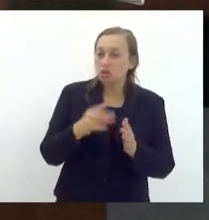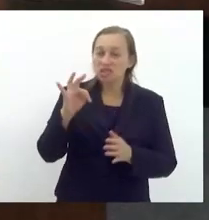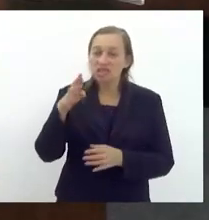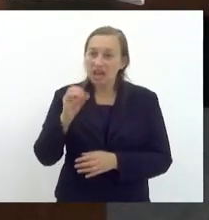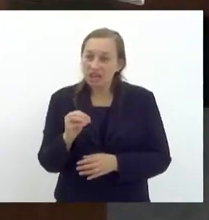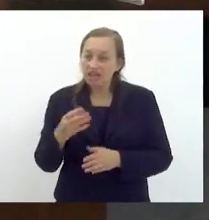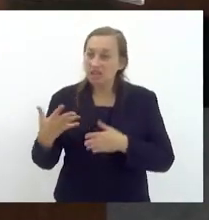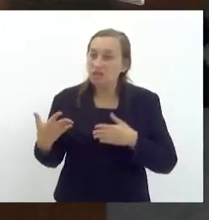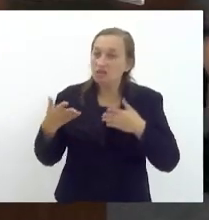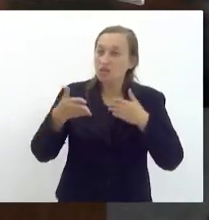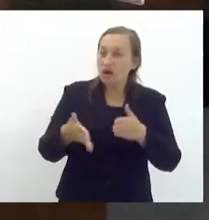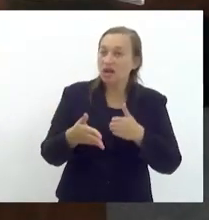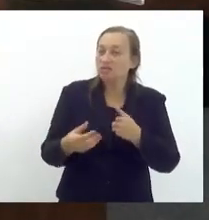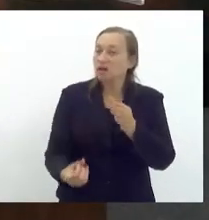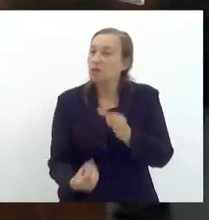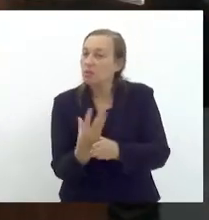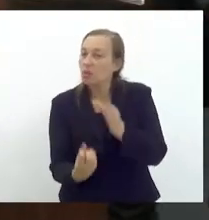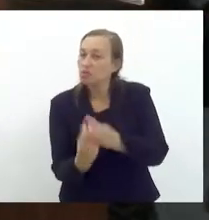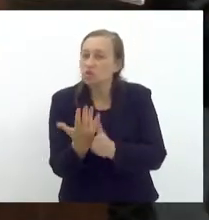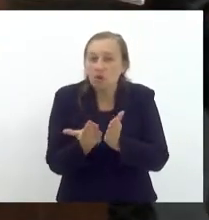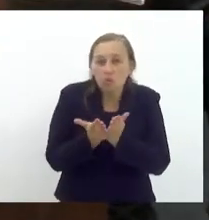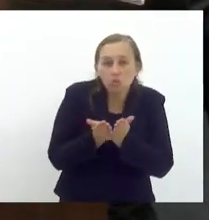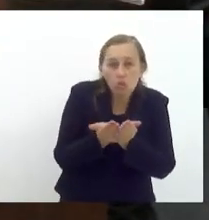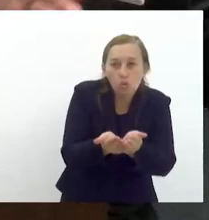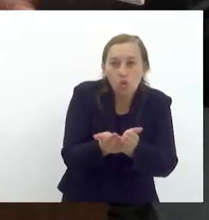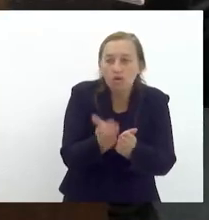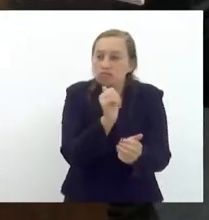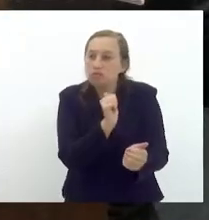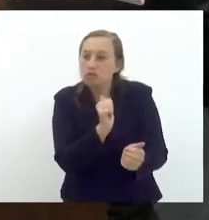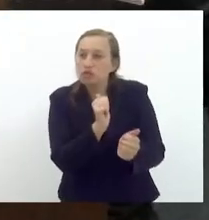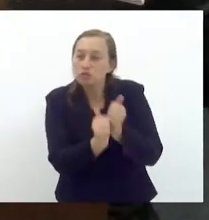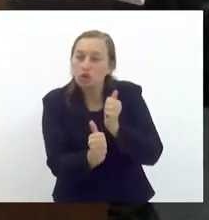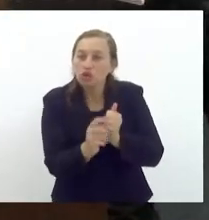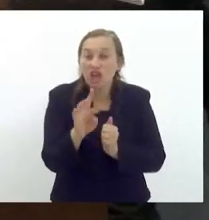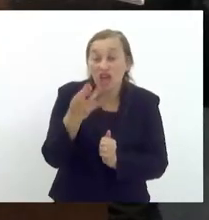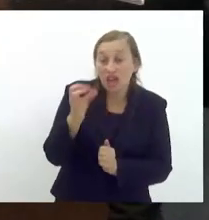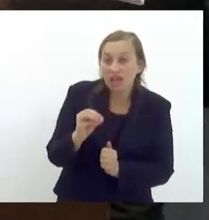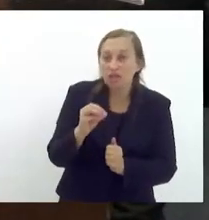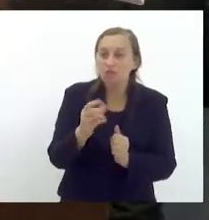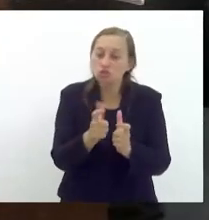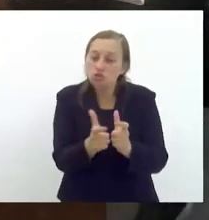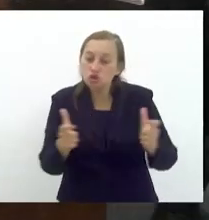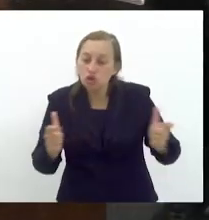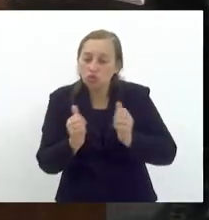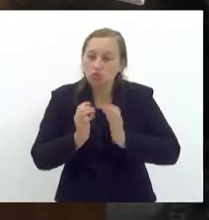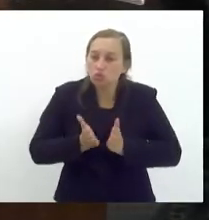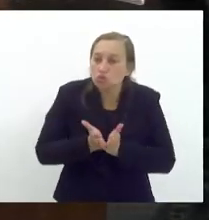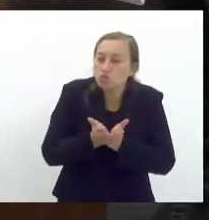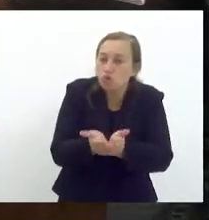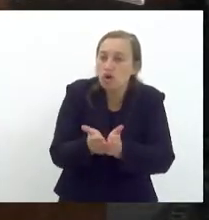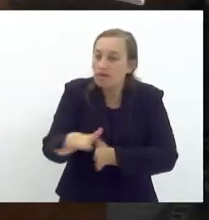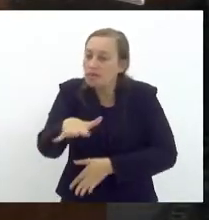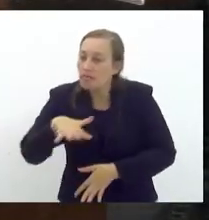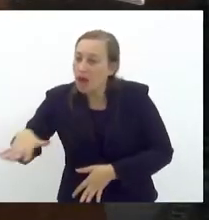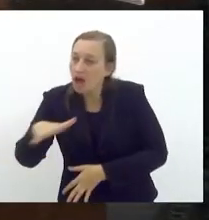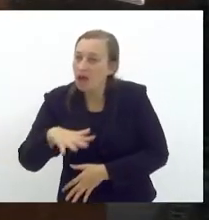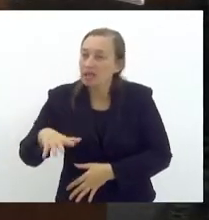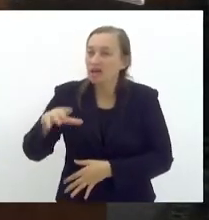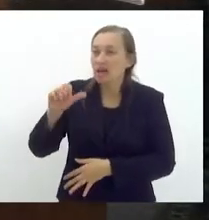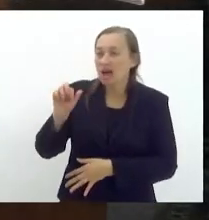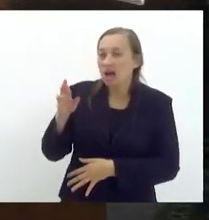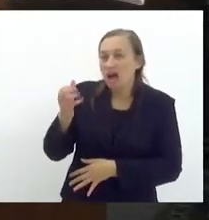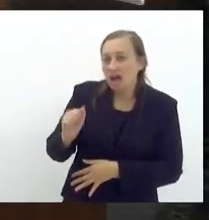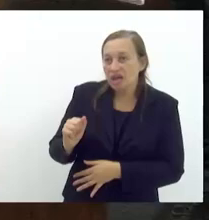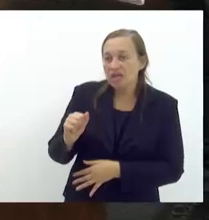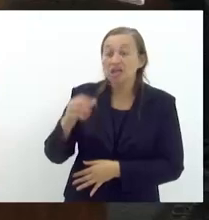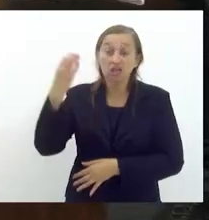para produção de embarcações de esporte e Recreio os grandes estaleiros na região de Angra dos Reis